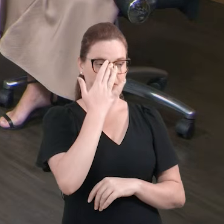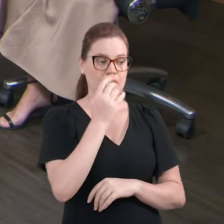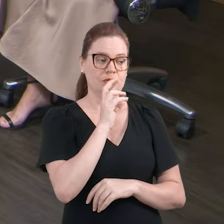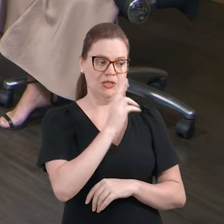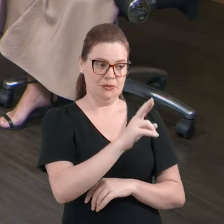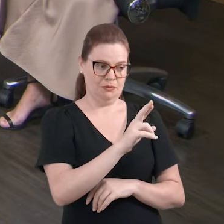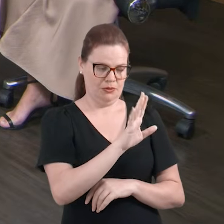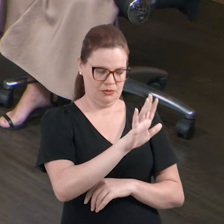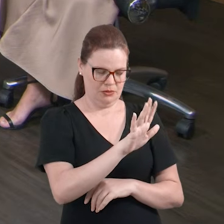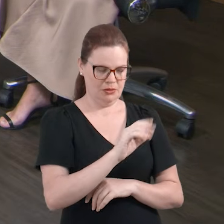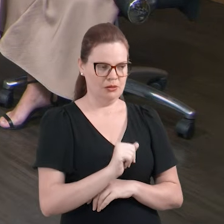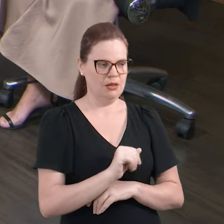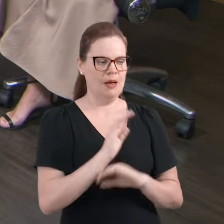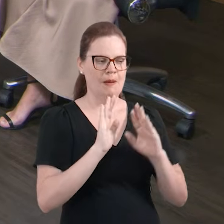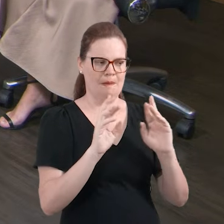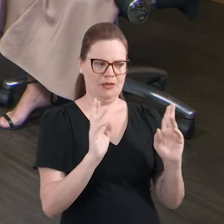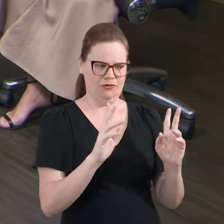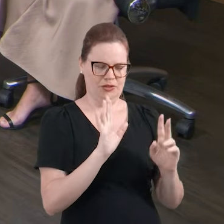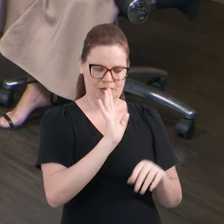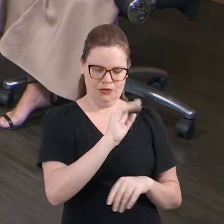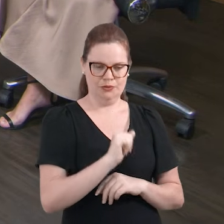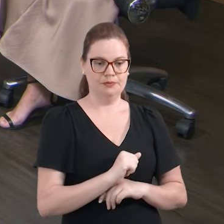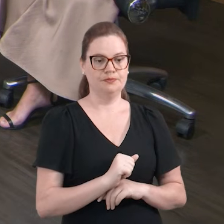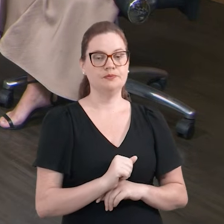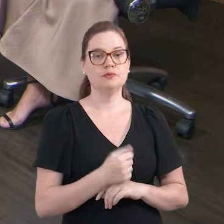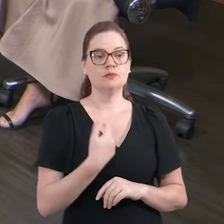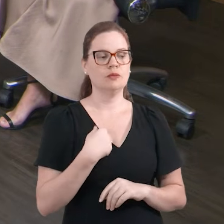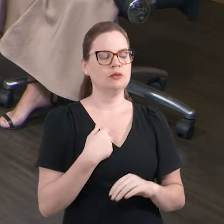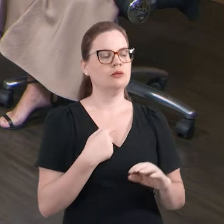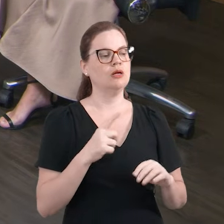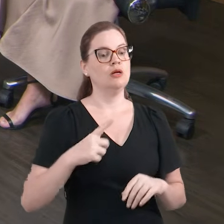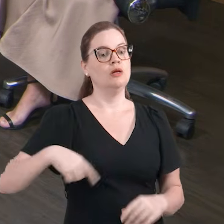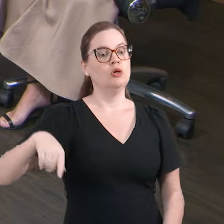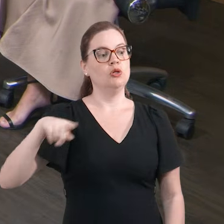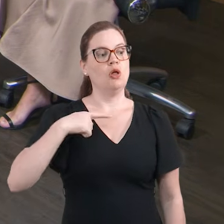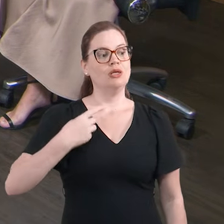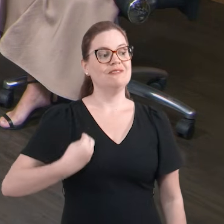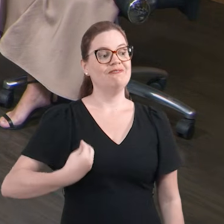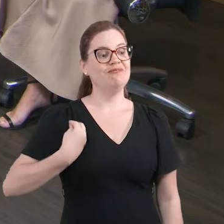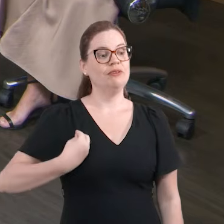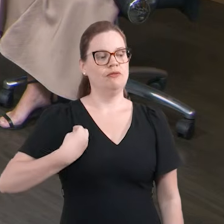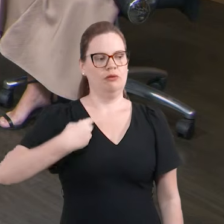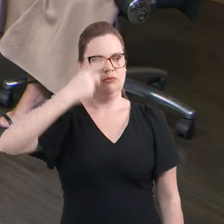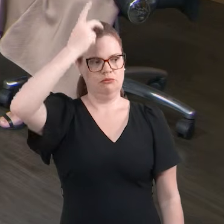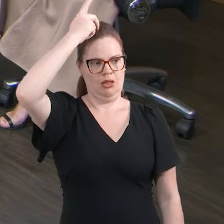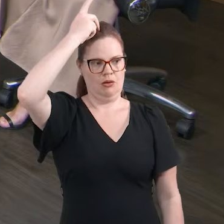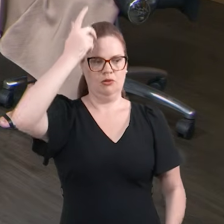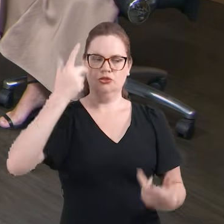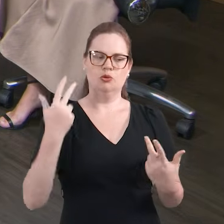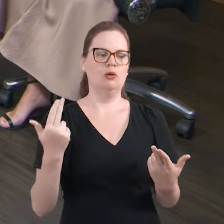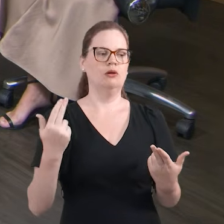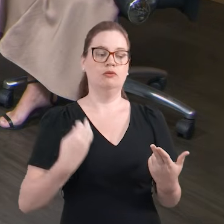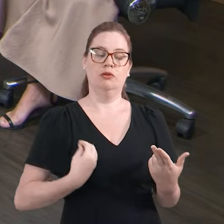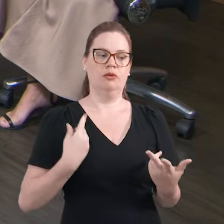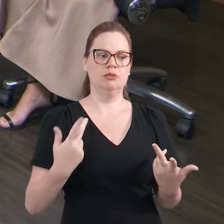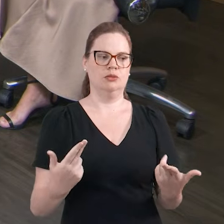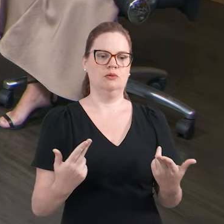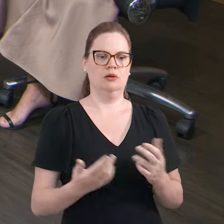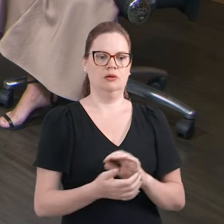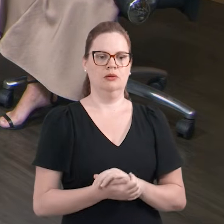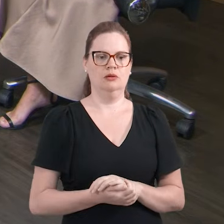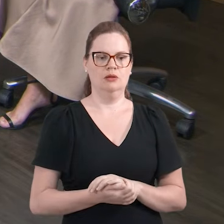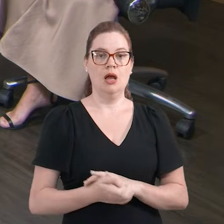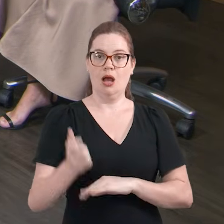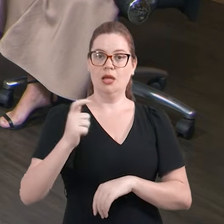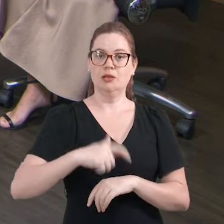te dar uma resposta assim, um pouco diferente. Eu disse a eles: nós vivemos o Pentecostes. Aí quando eu